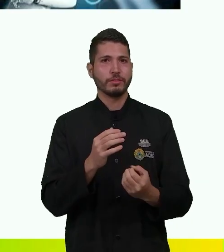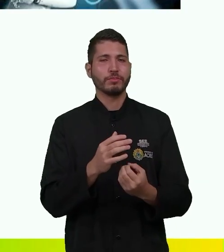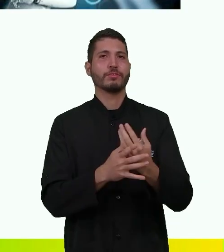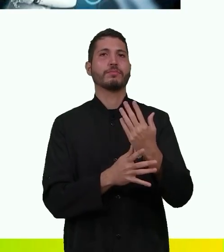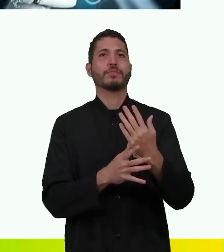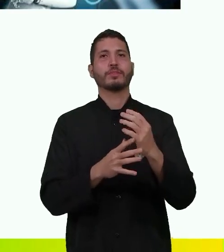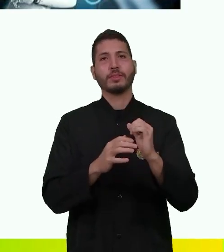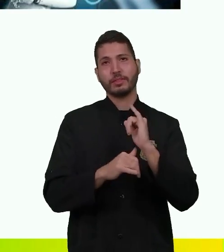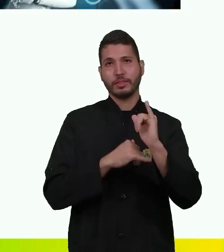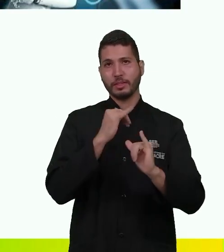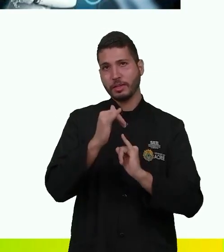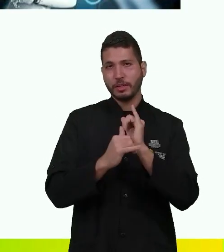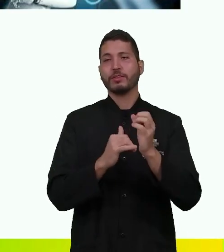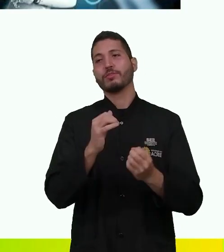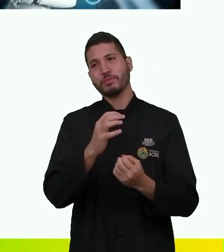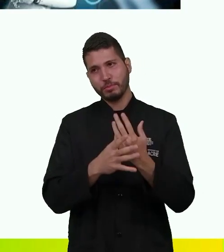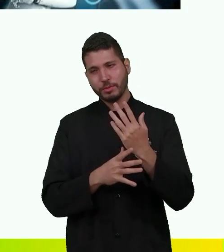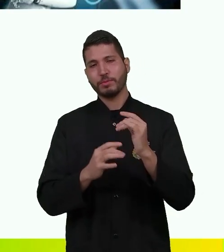robôs.